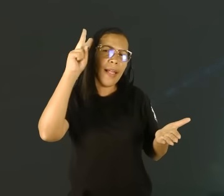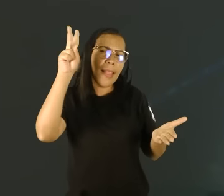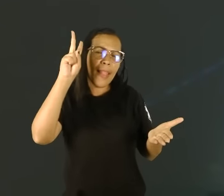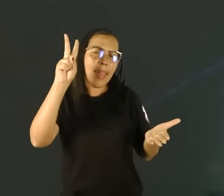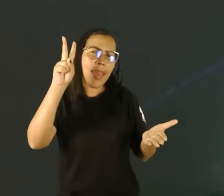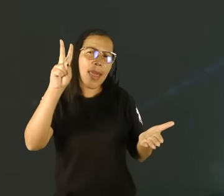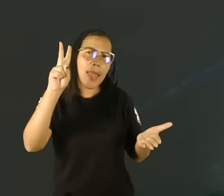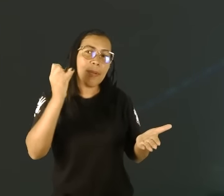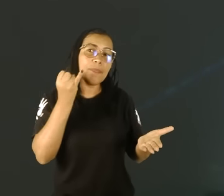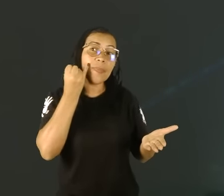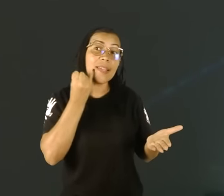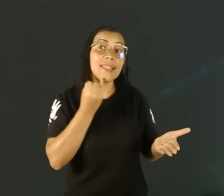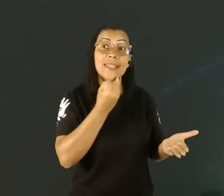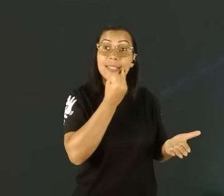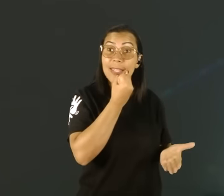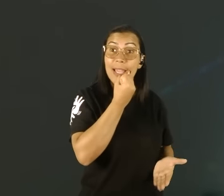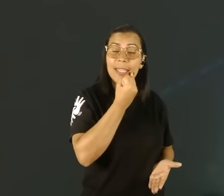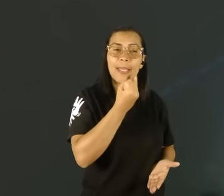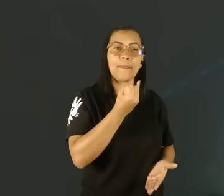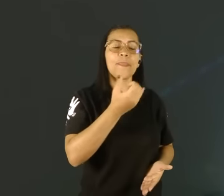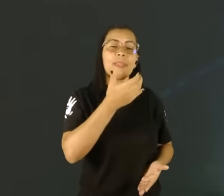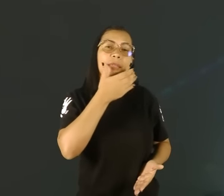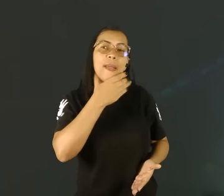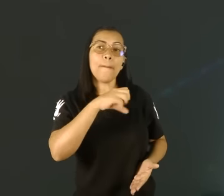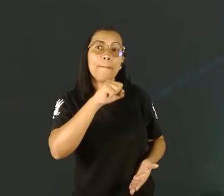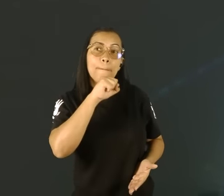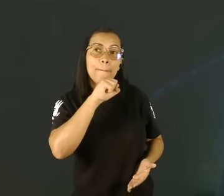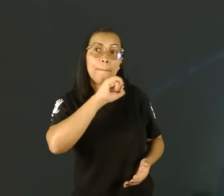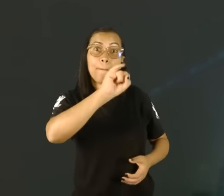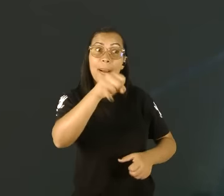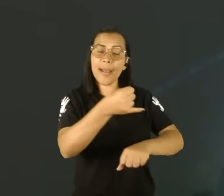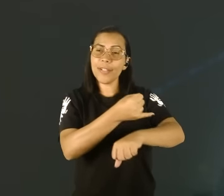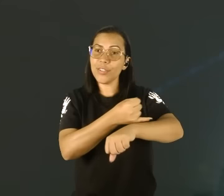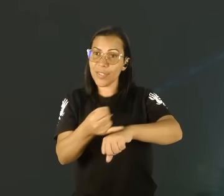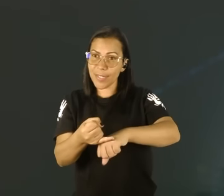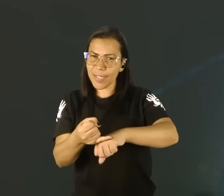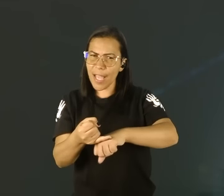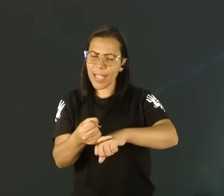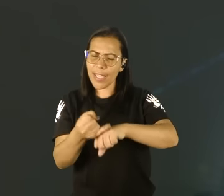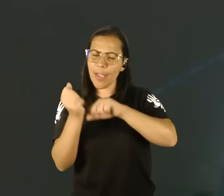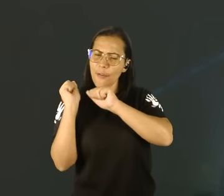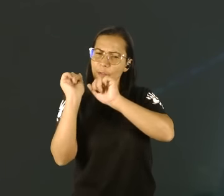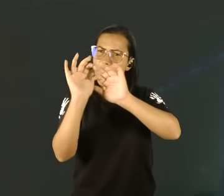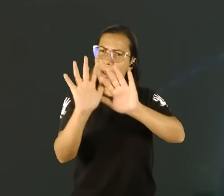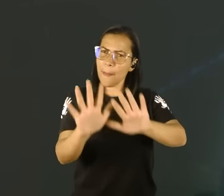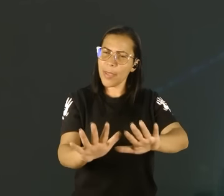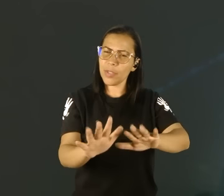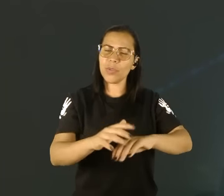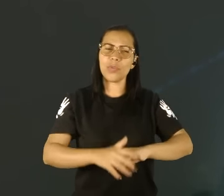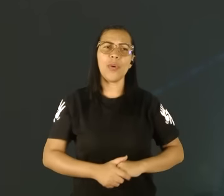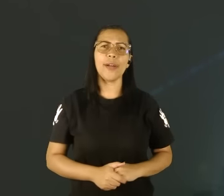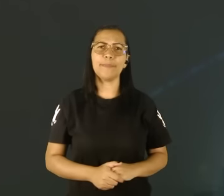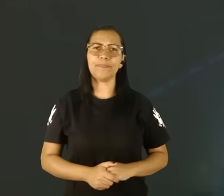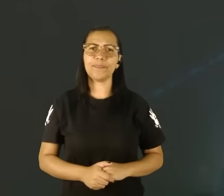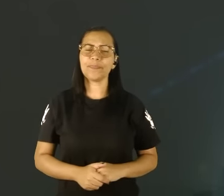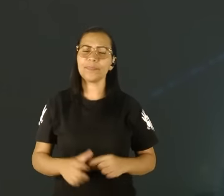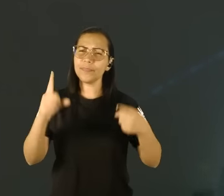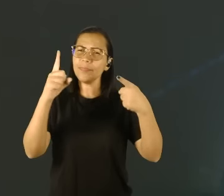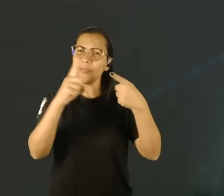pensando que é Esaú, 4 bênçãos são liberadas. A primeira delas é que Deus lhe conceda o